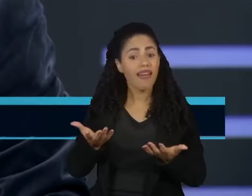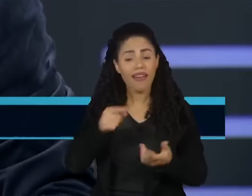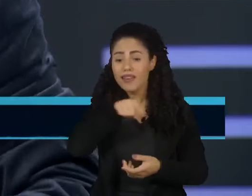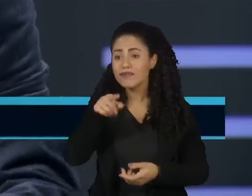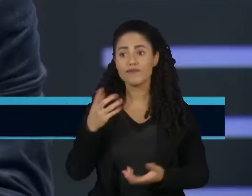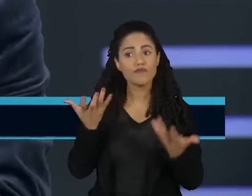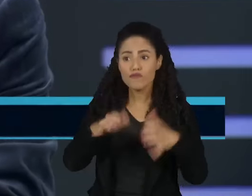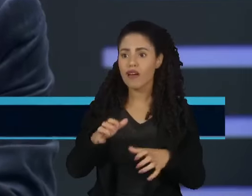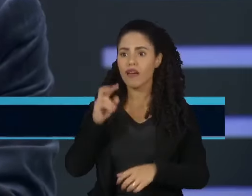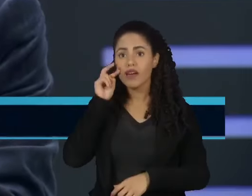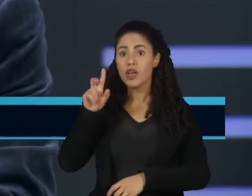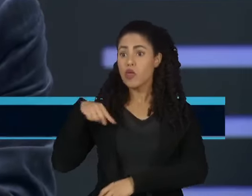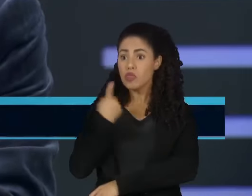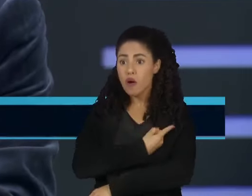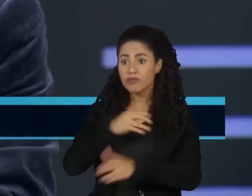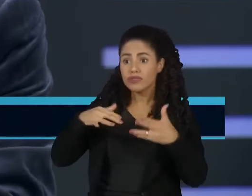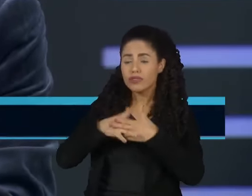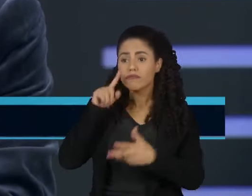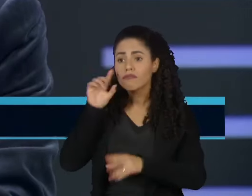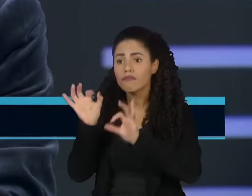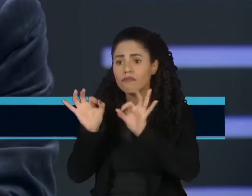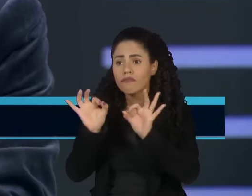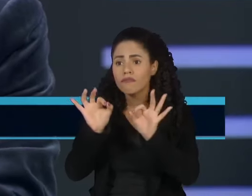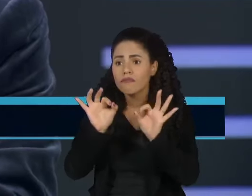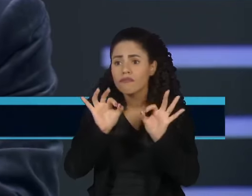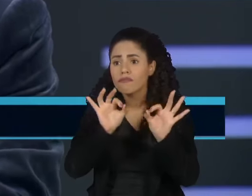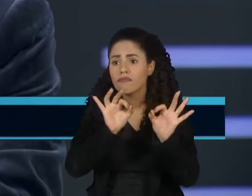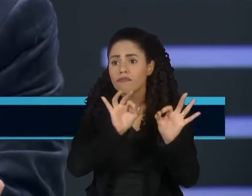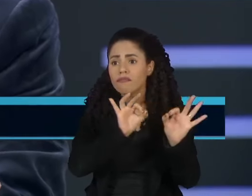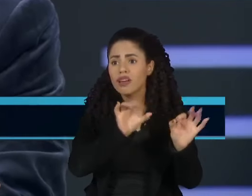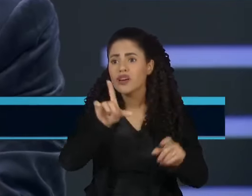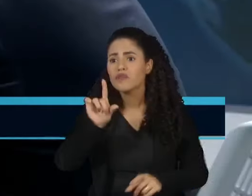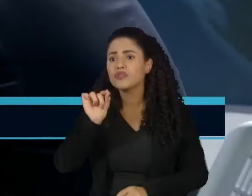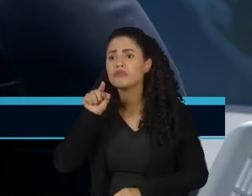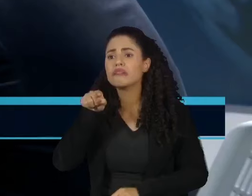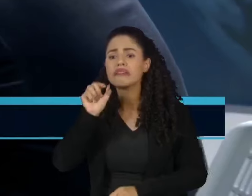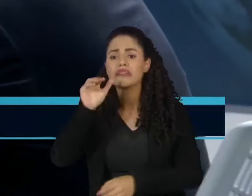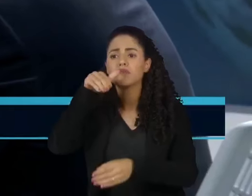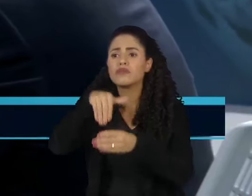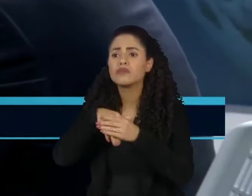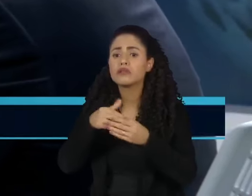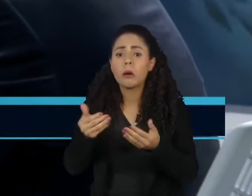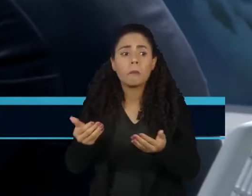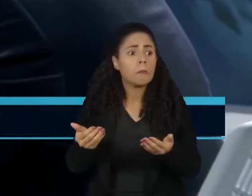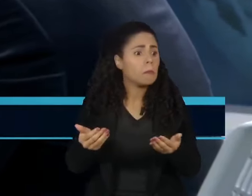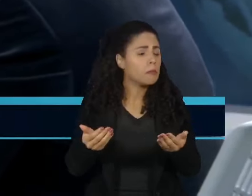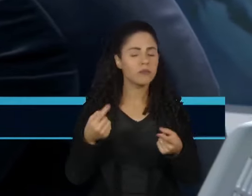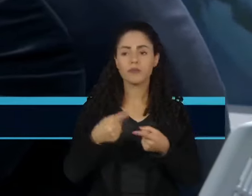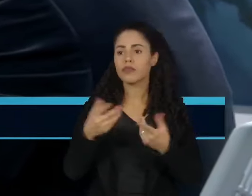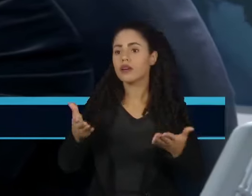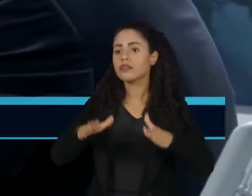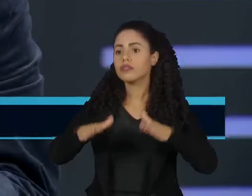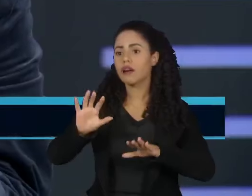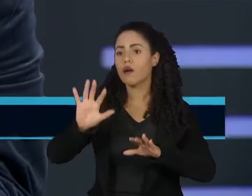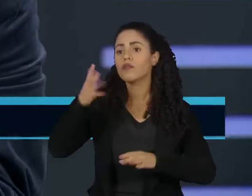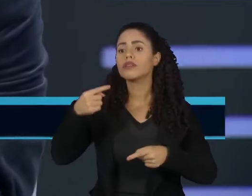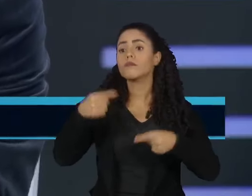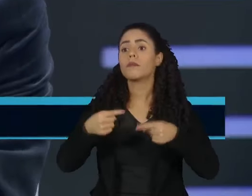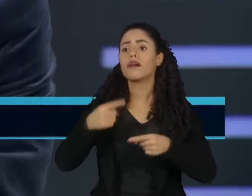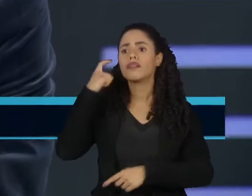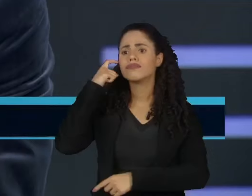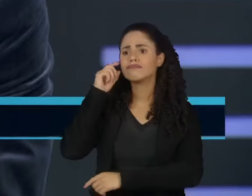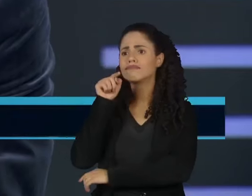eleitores, assistimos isso e vai fazer com que a gente defina o nosso voto? Quem está um pouco fora da política, o que vai